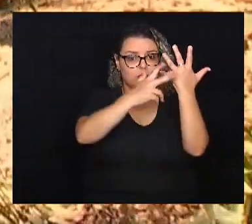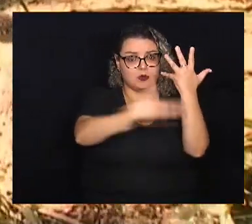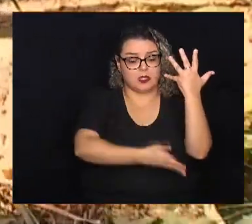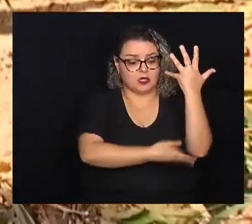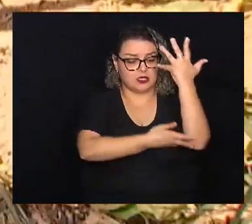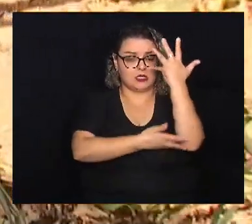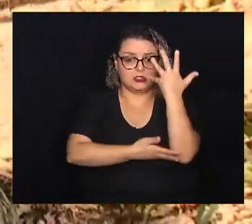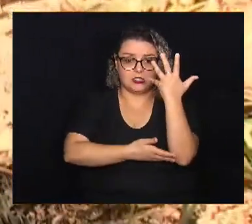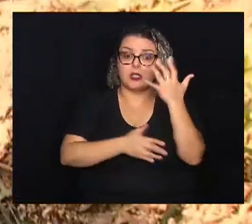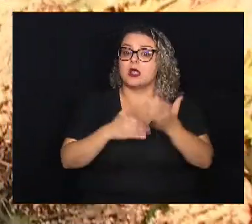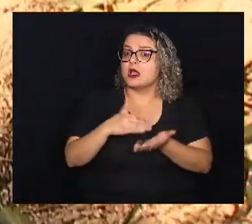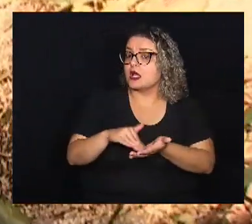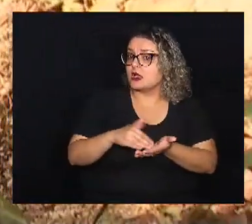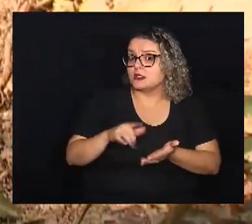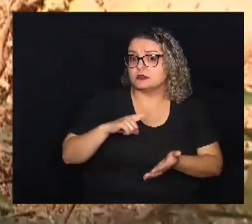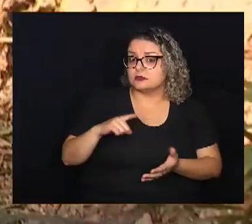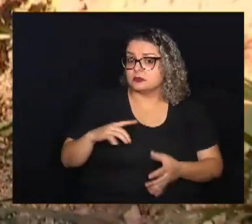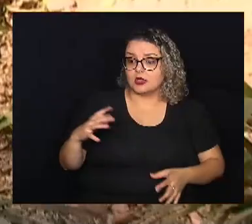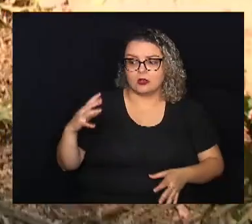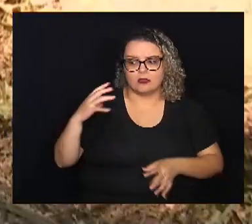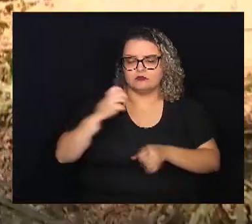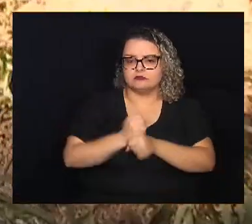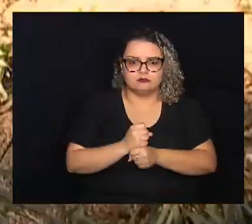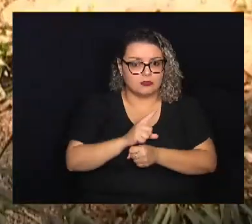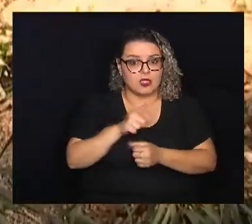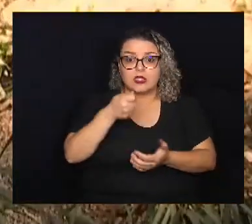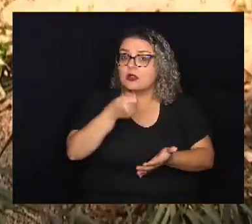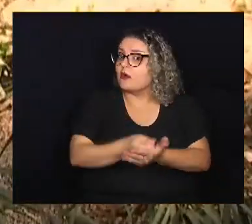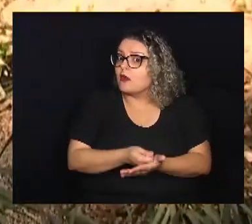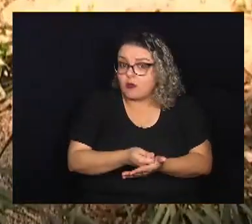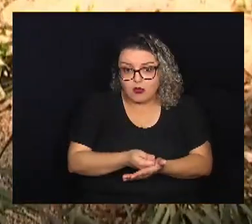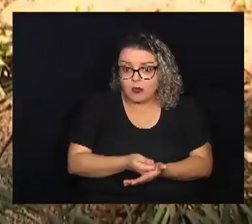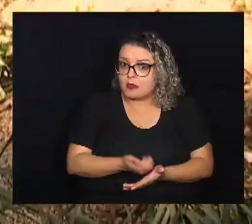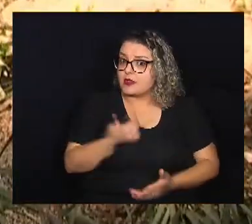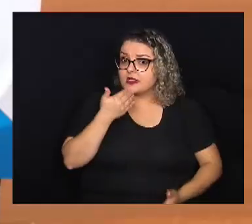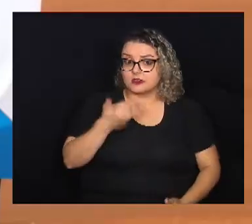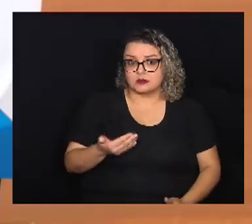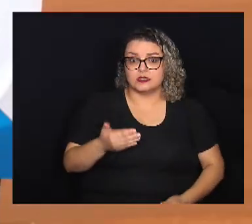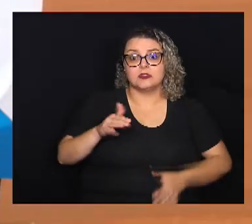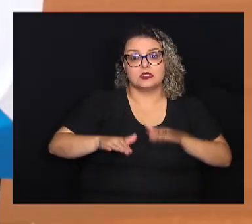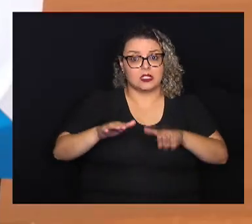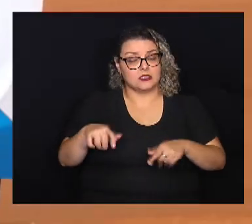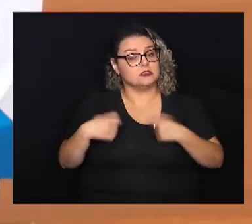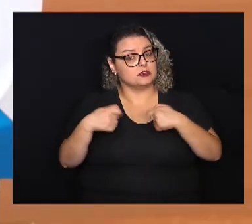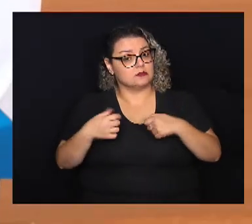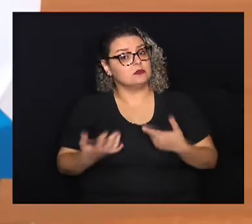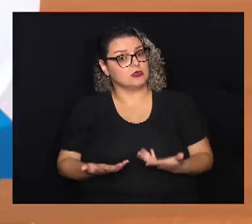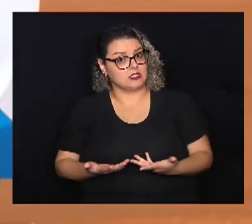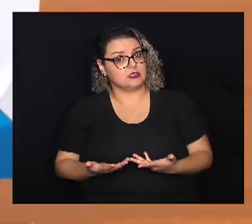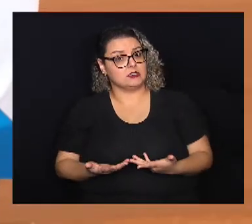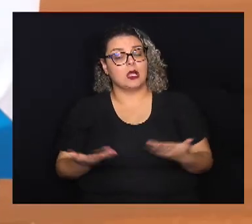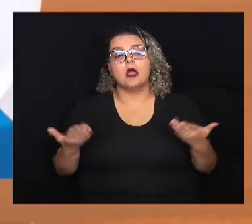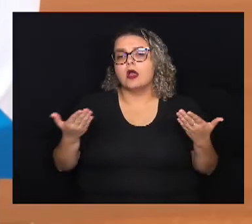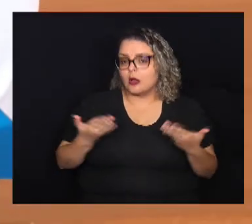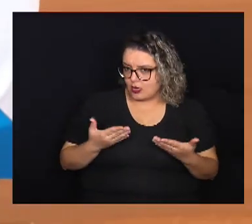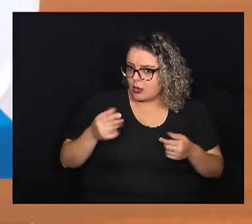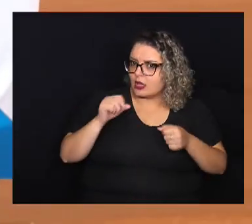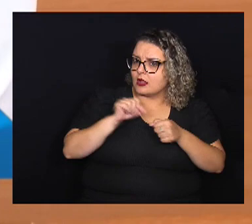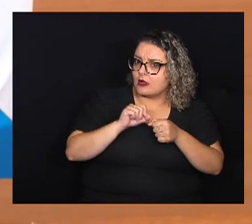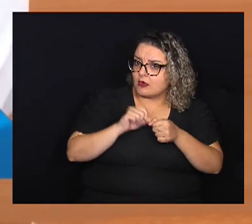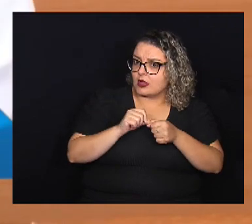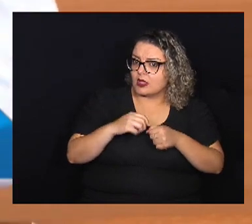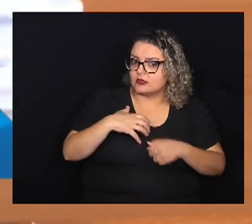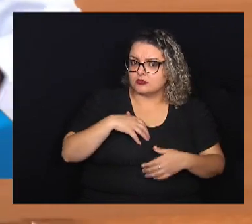que a Secretaria tem acumulado isso e não executa esses pedidos que às vezes são necessários. Agora, faz de forma